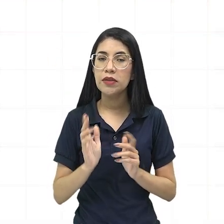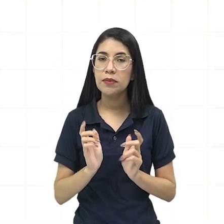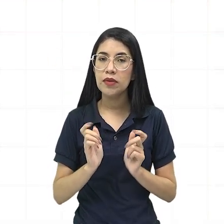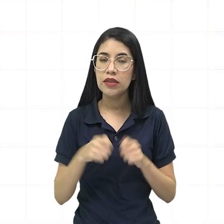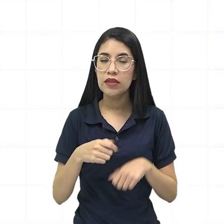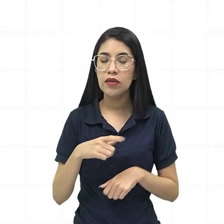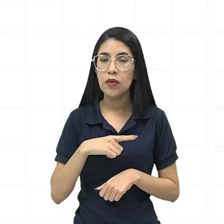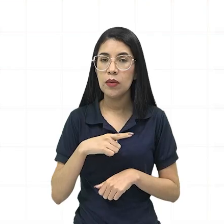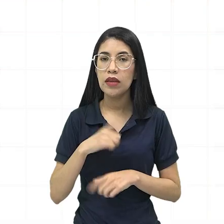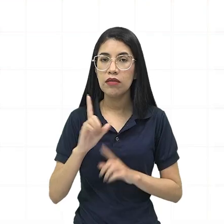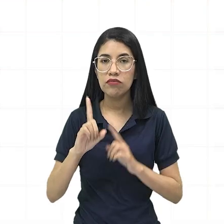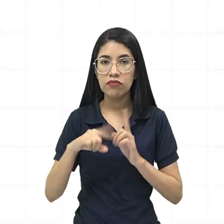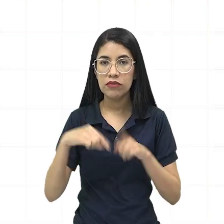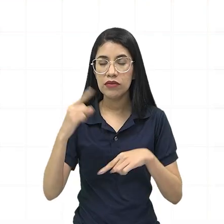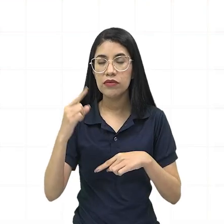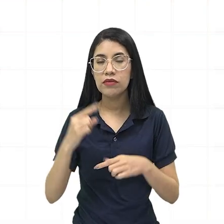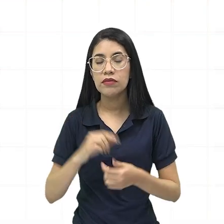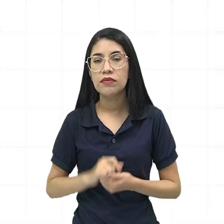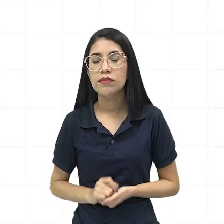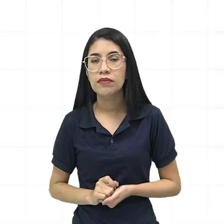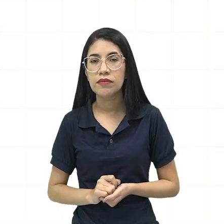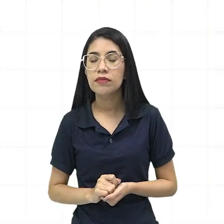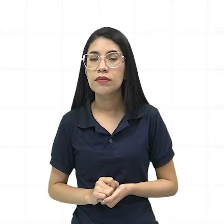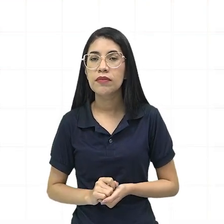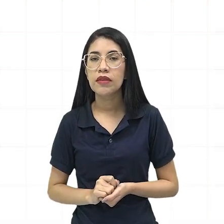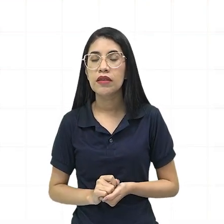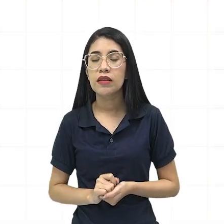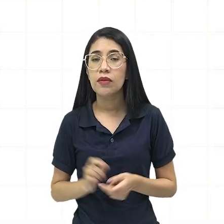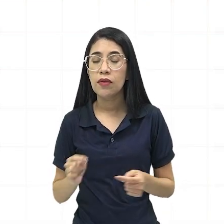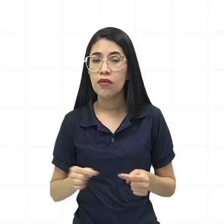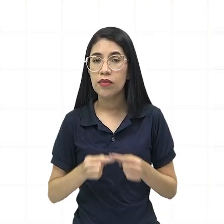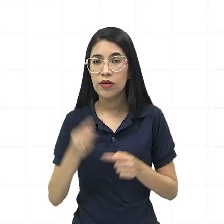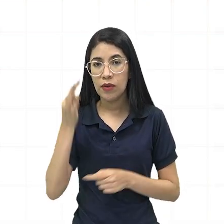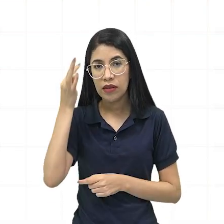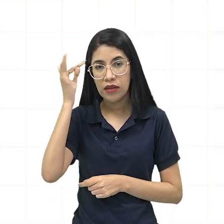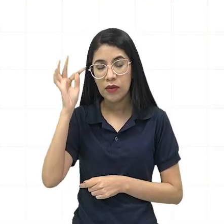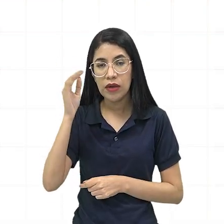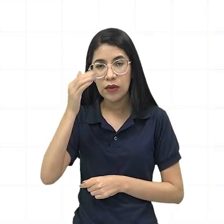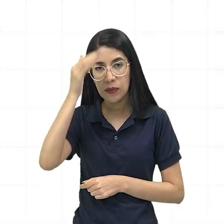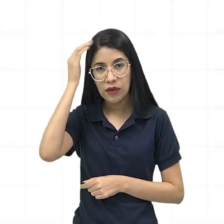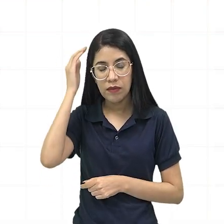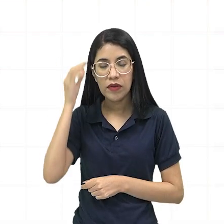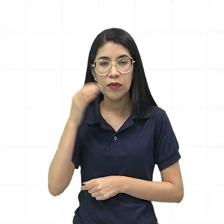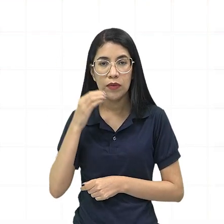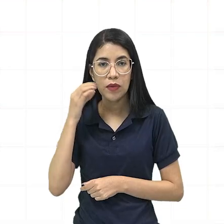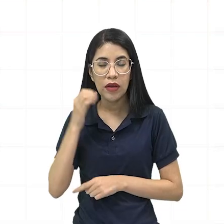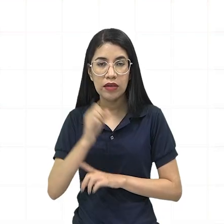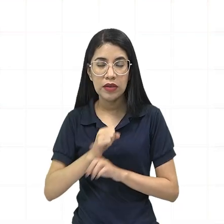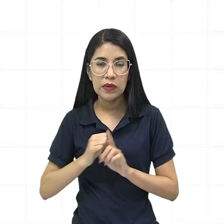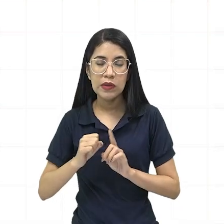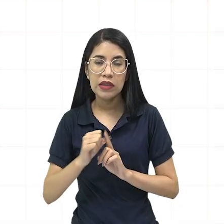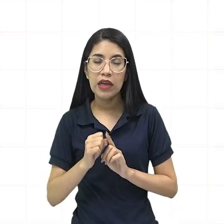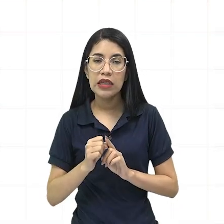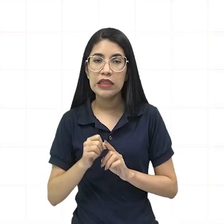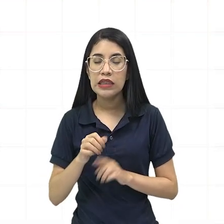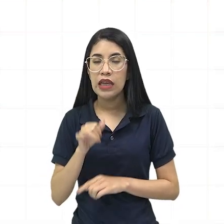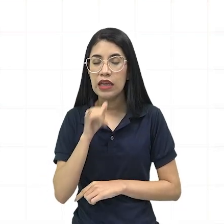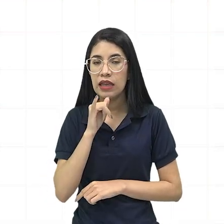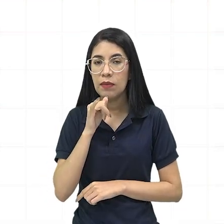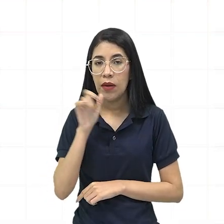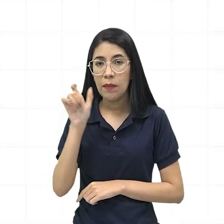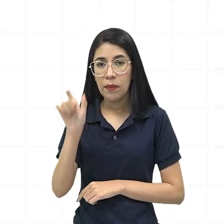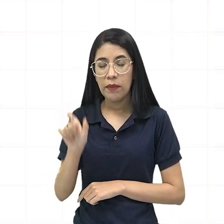a ter sucesso, né? Então, segundo o darwinismo social, se você, né, consegue